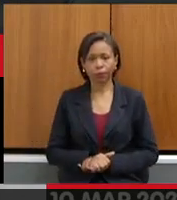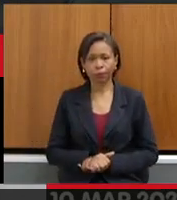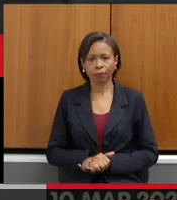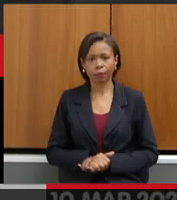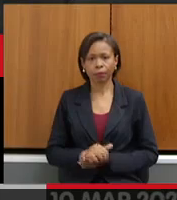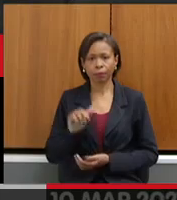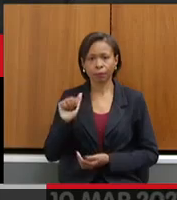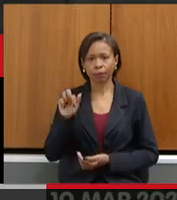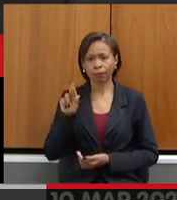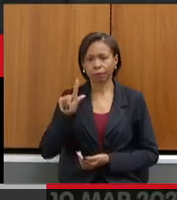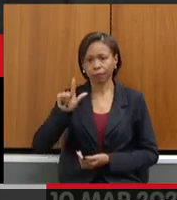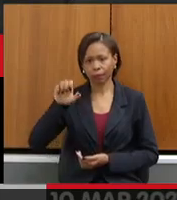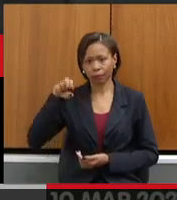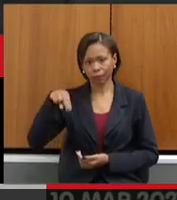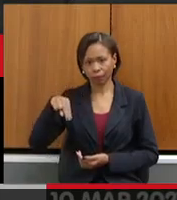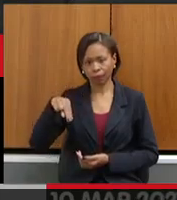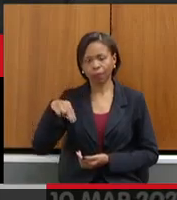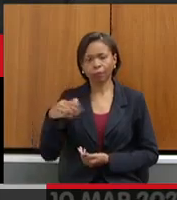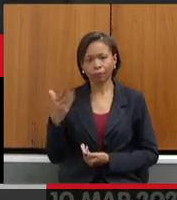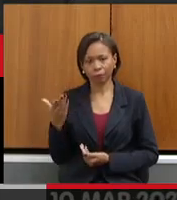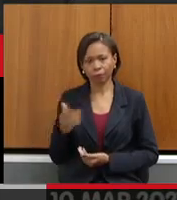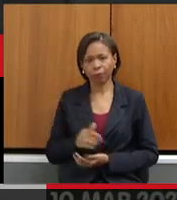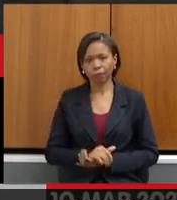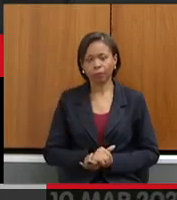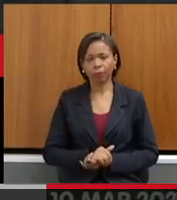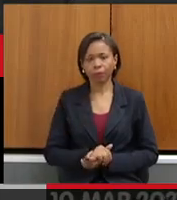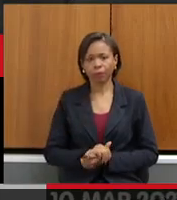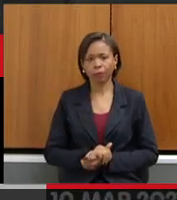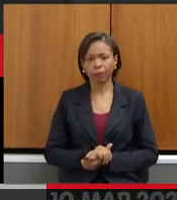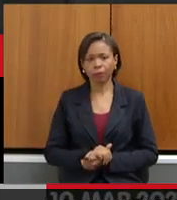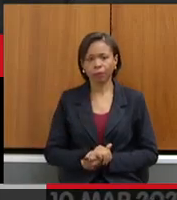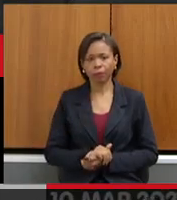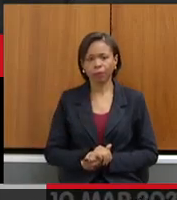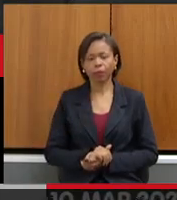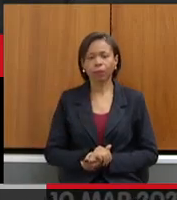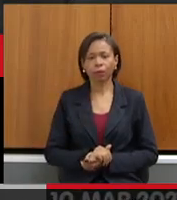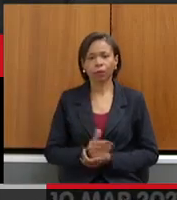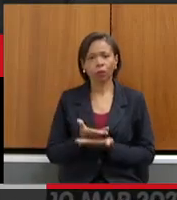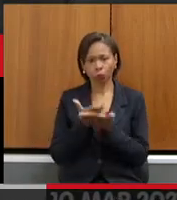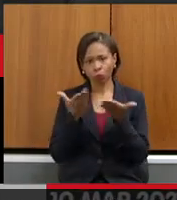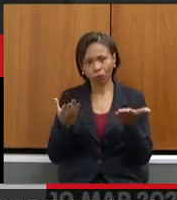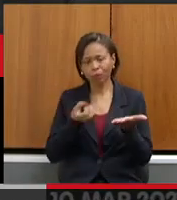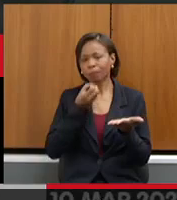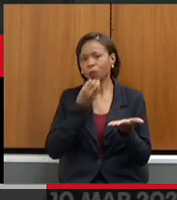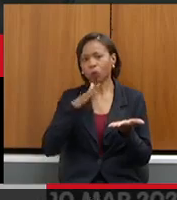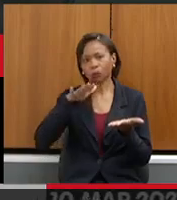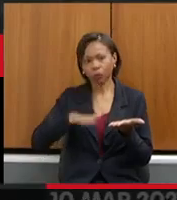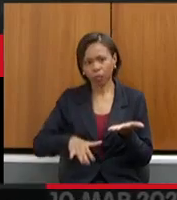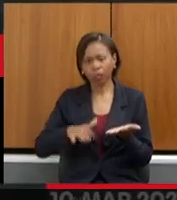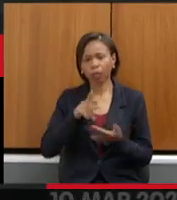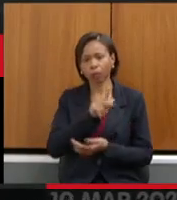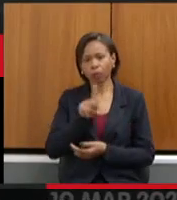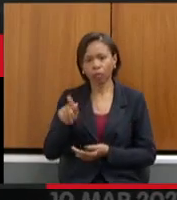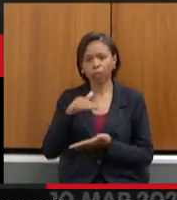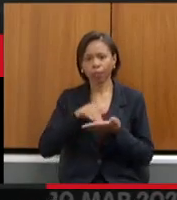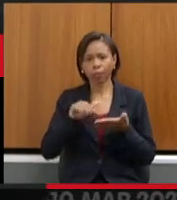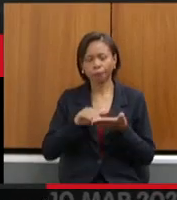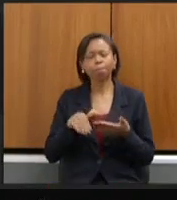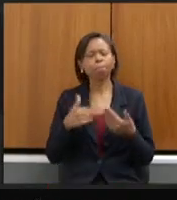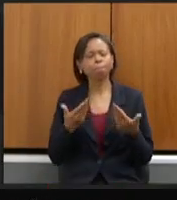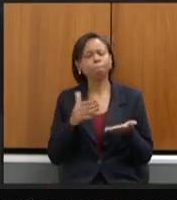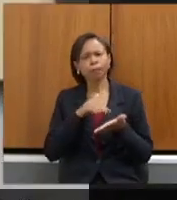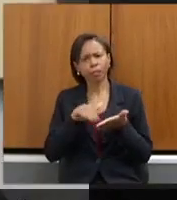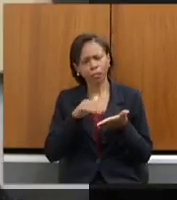palavra Deputado Arlen Santiago II Oi boa tarde a todos os colegas o presidente ou secretário